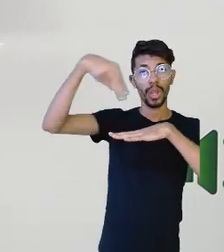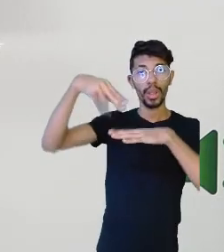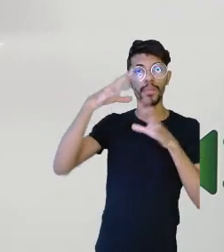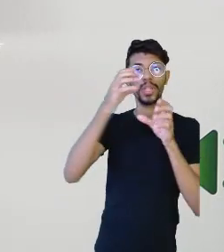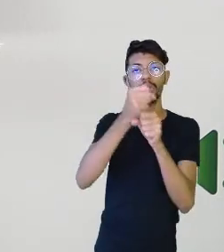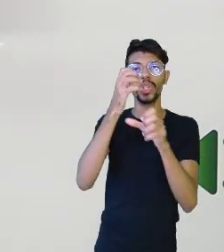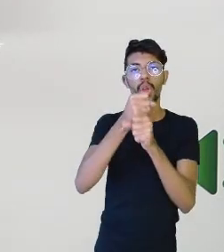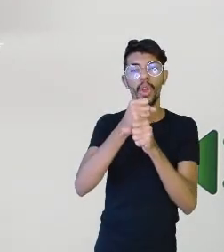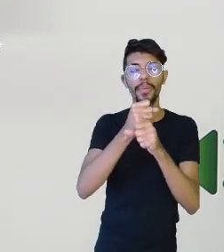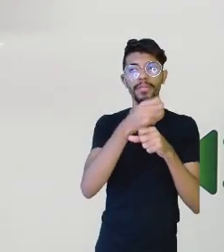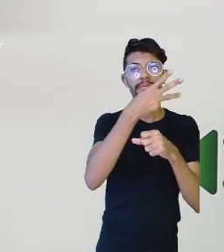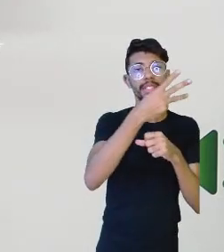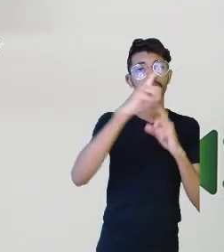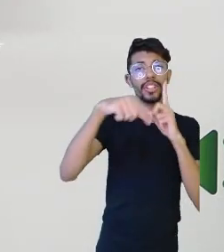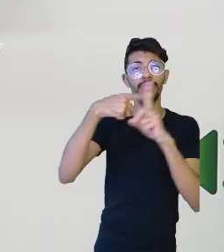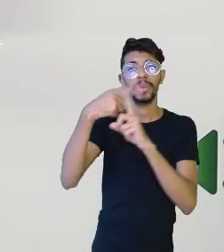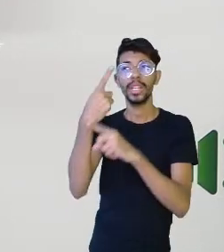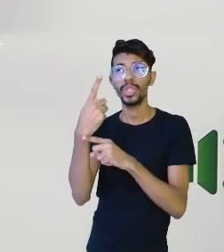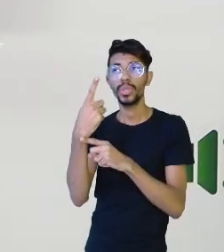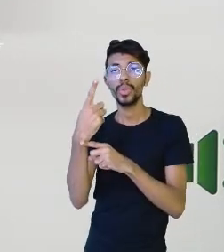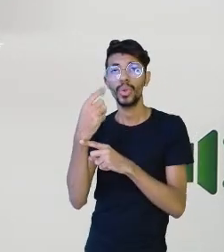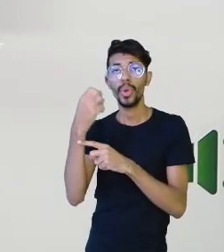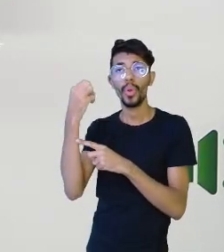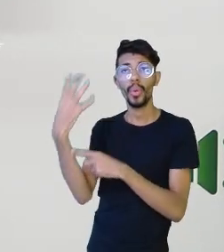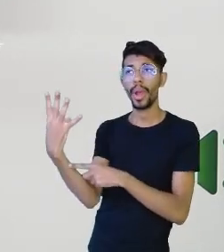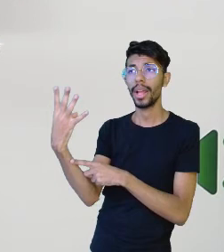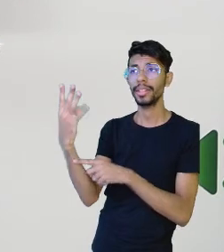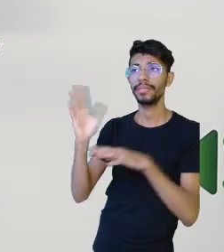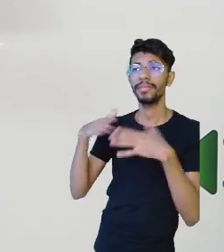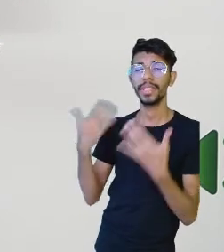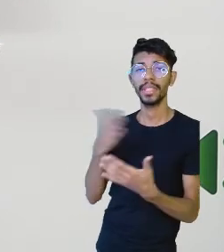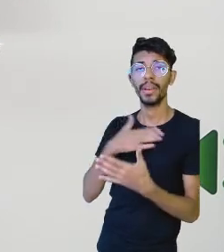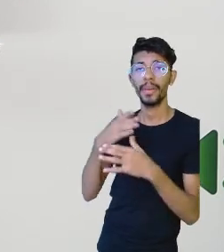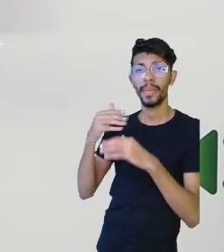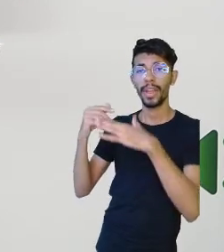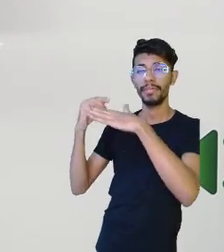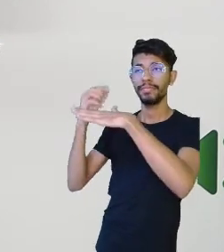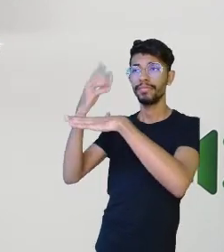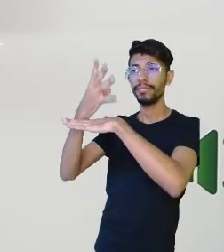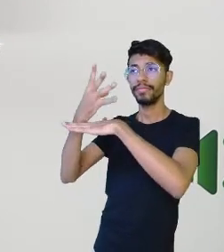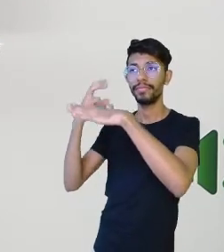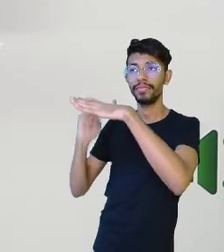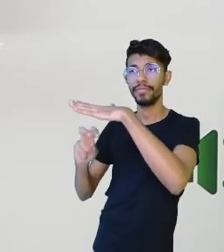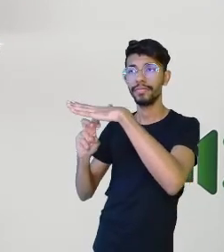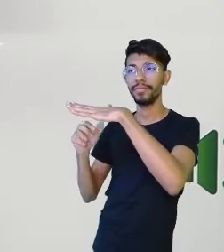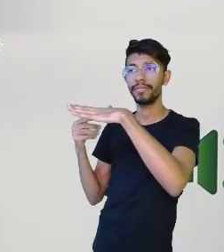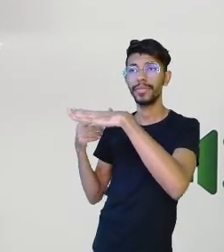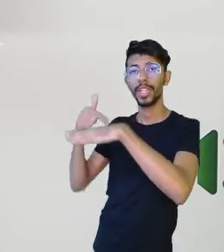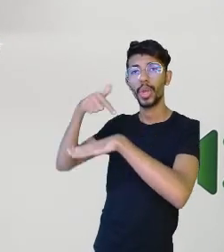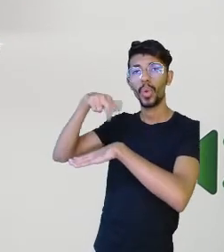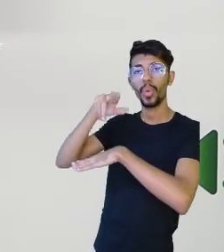3 mais 1, 4. Então, a minha fração é 4/5.